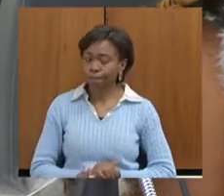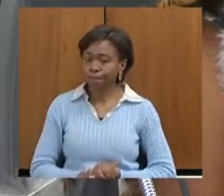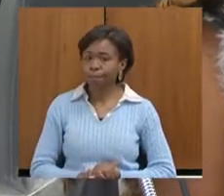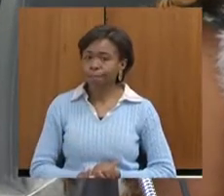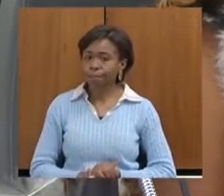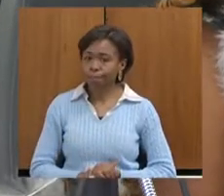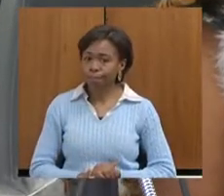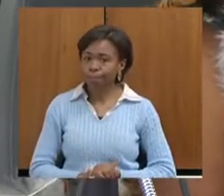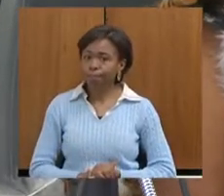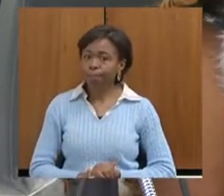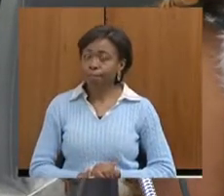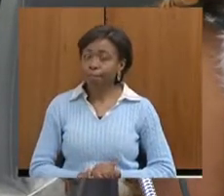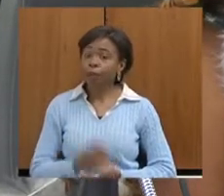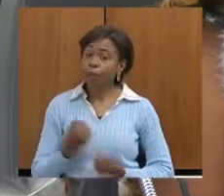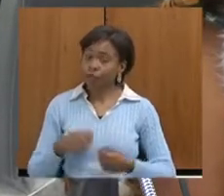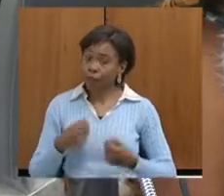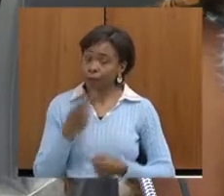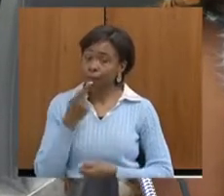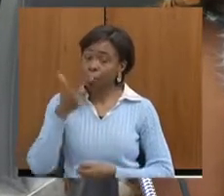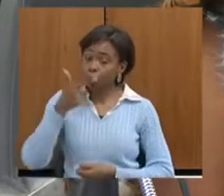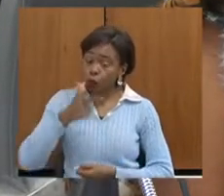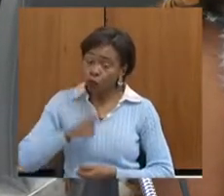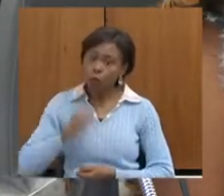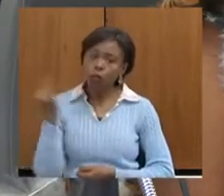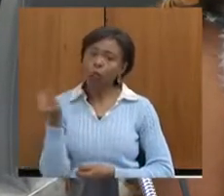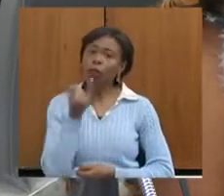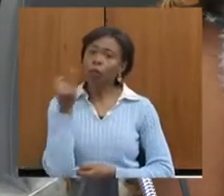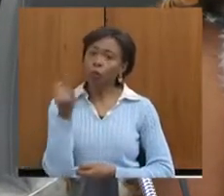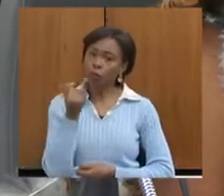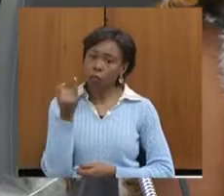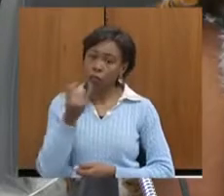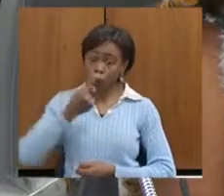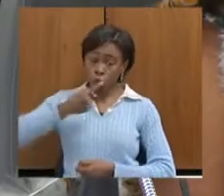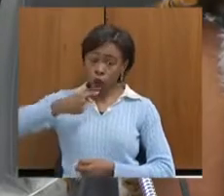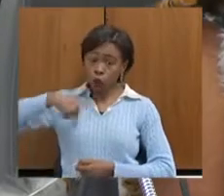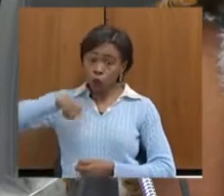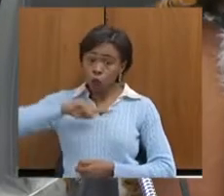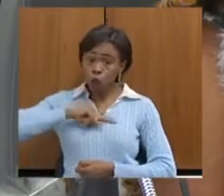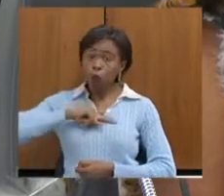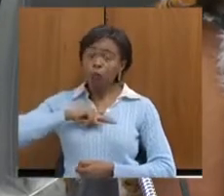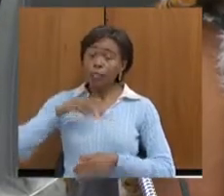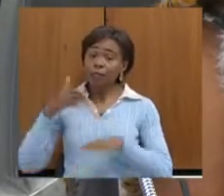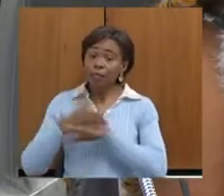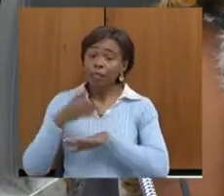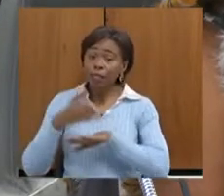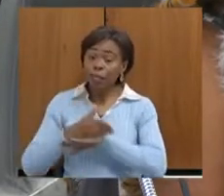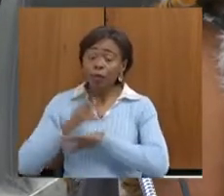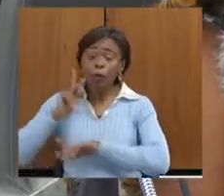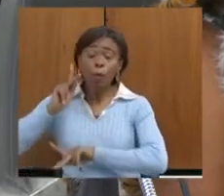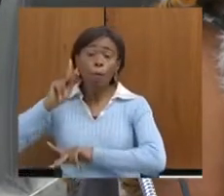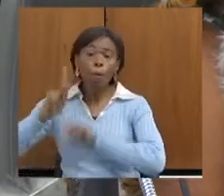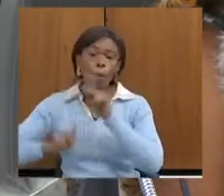só repetir a importância da da nossa intervenção popular na repactuação para que ela não repita